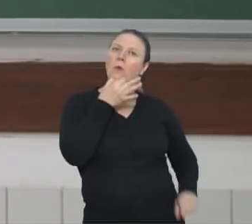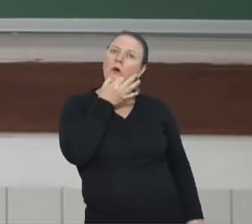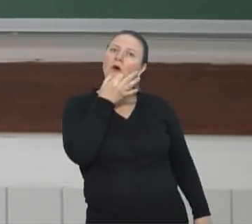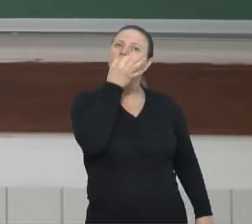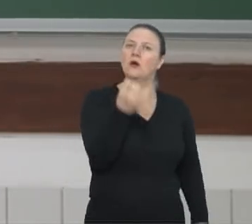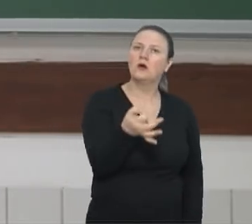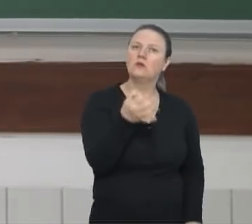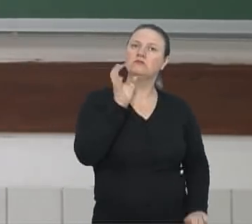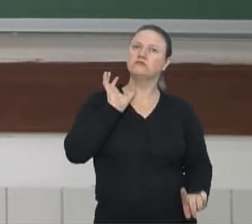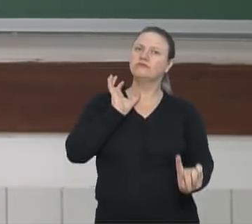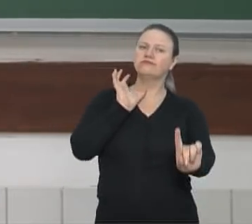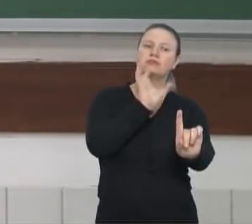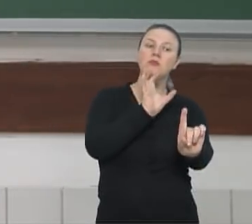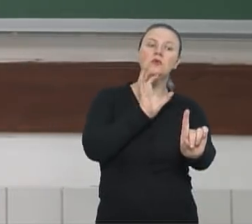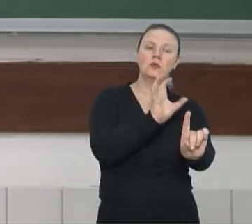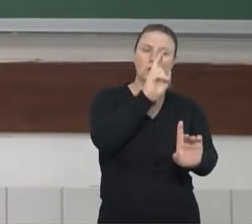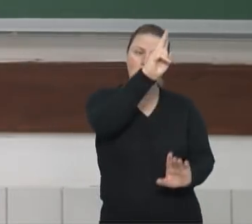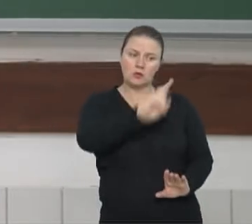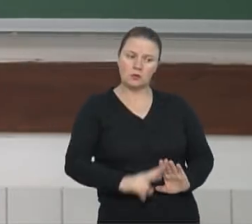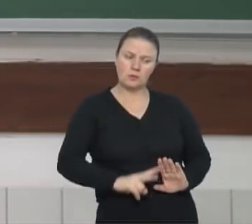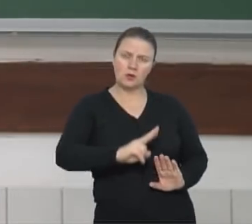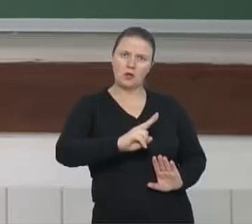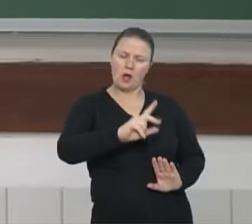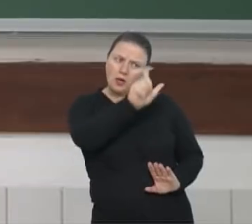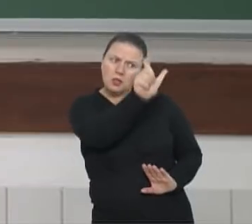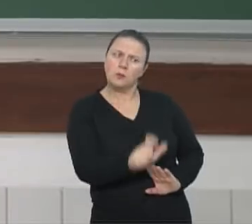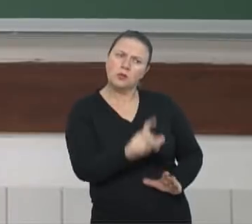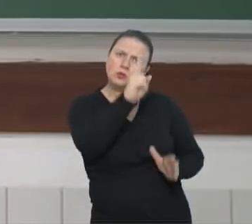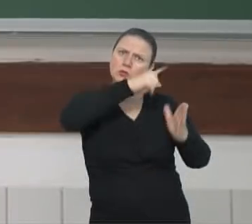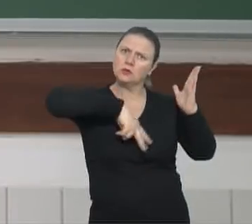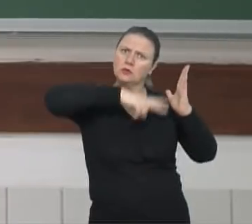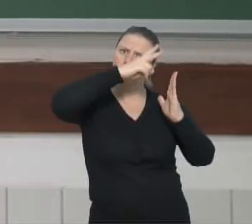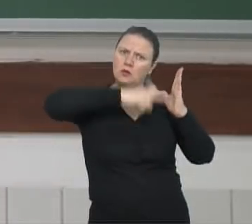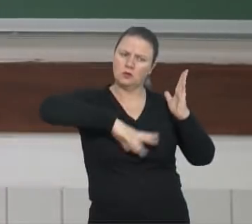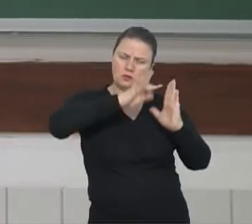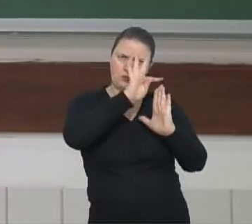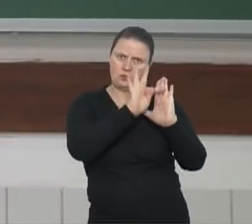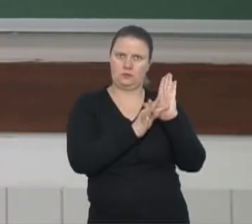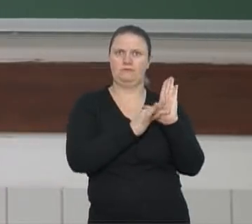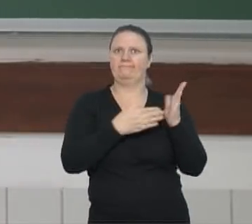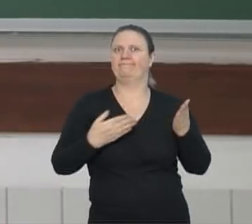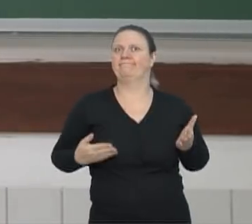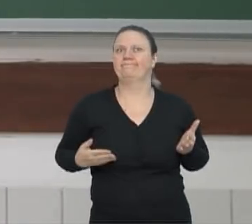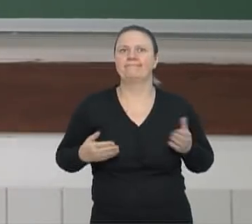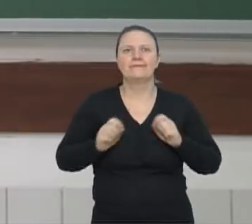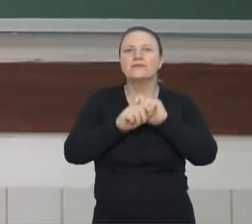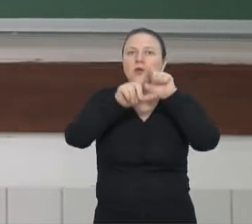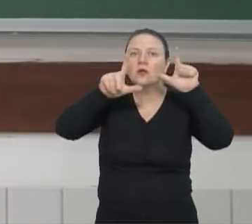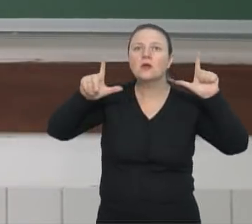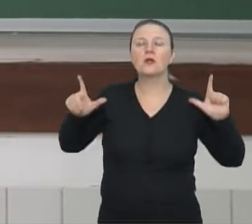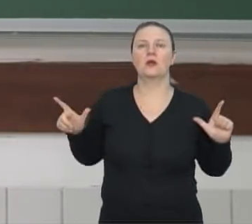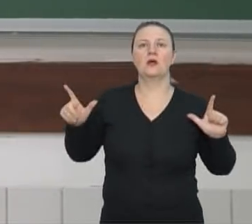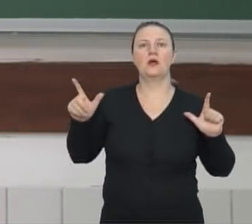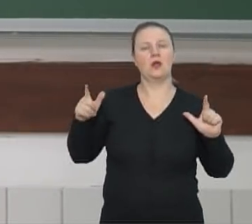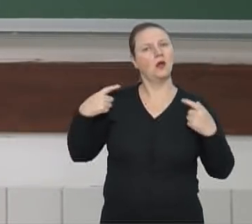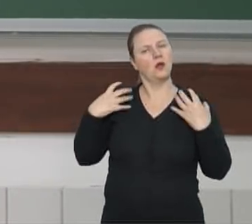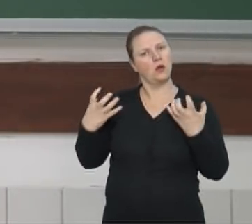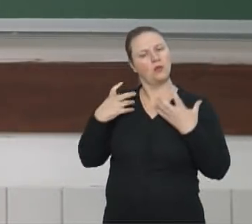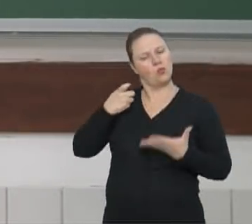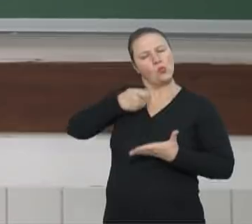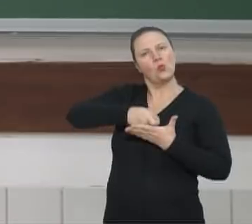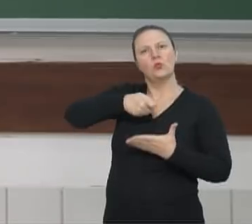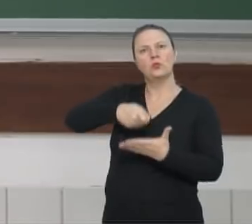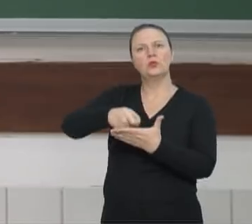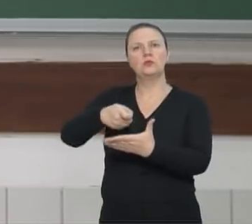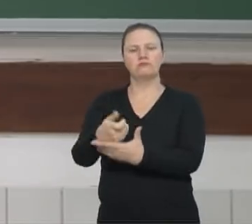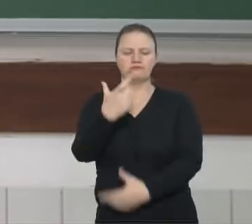Para convencer o meu leitor, né? E é claro que eu vou querer defender o meu posicionamento